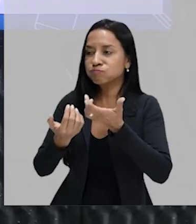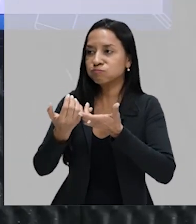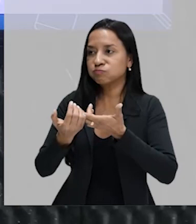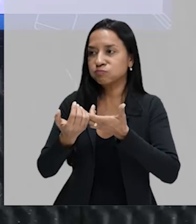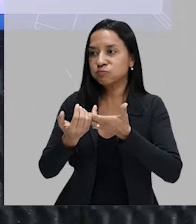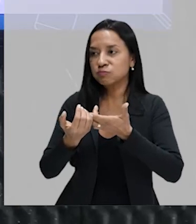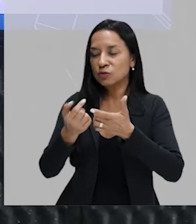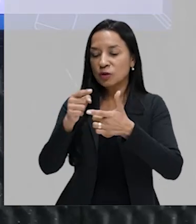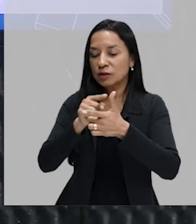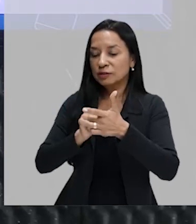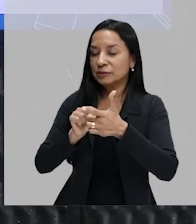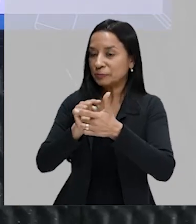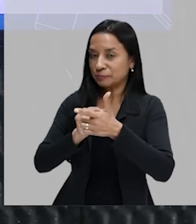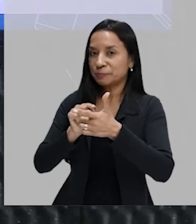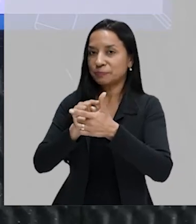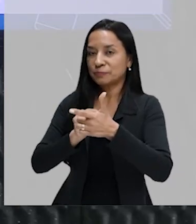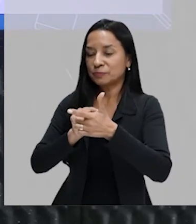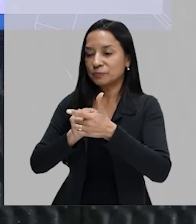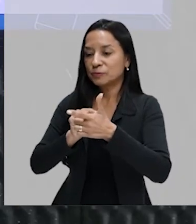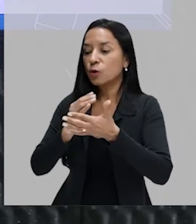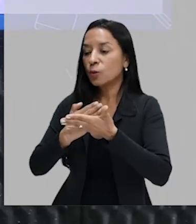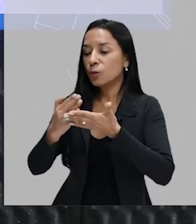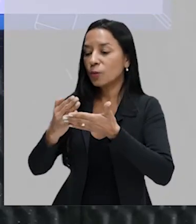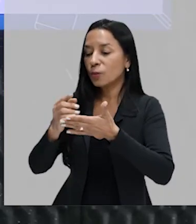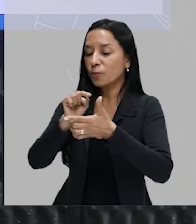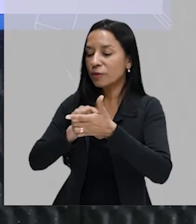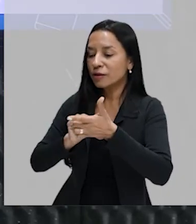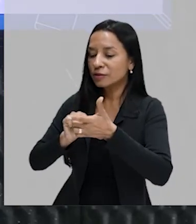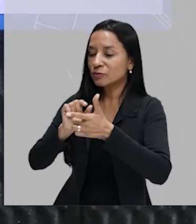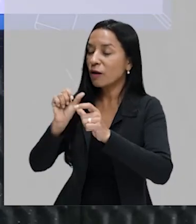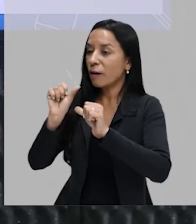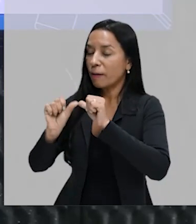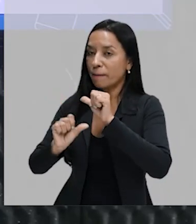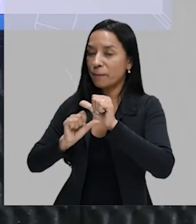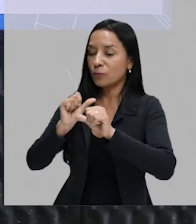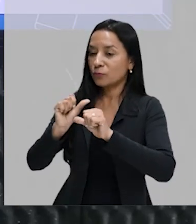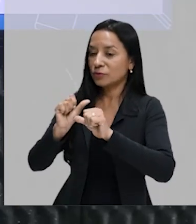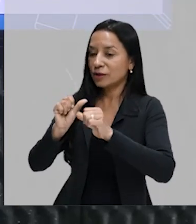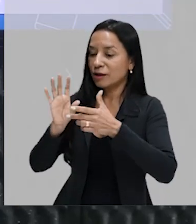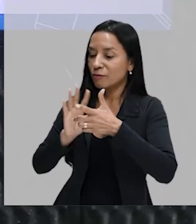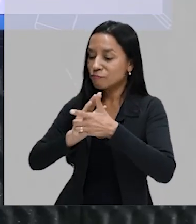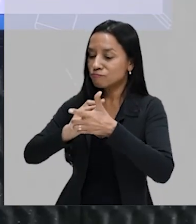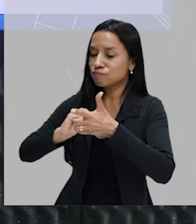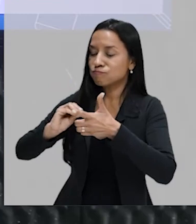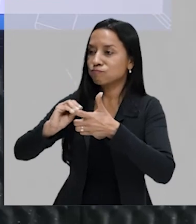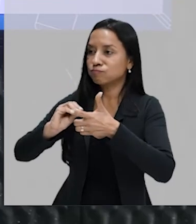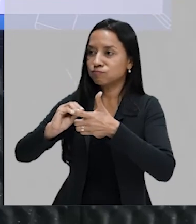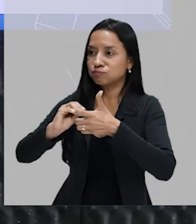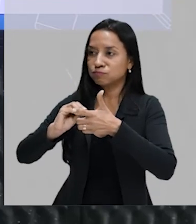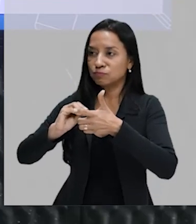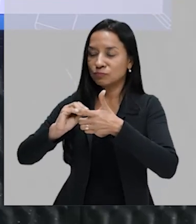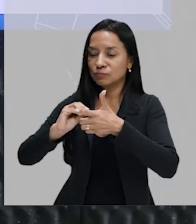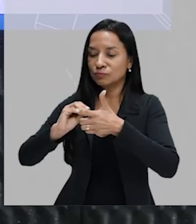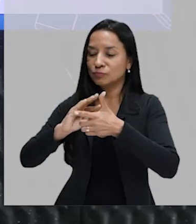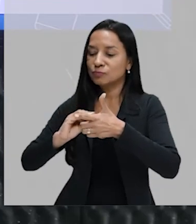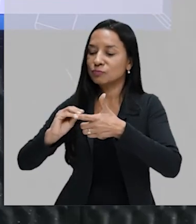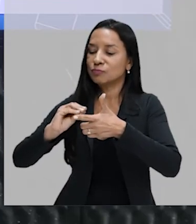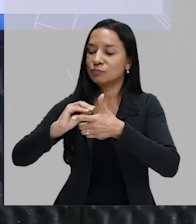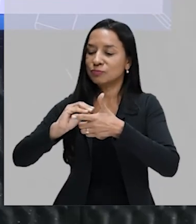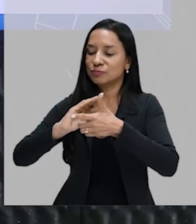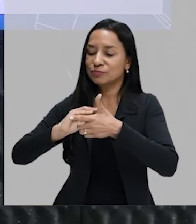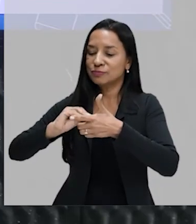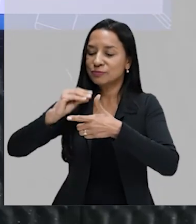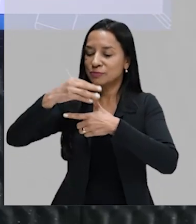aqui no testículo eles começam a migrar para o epidídimo, acumulam-se no epidídimo e